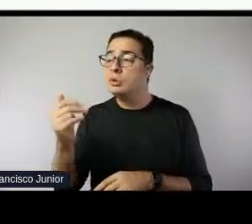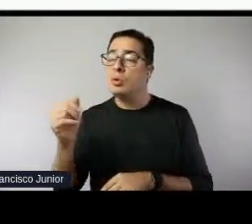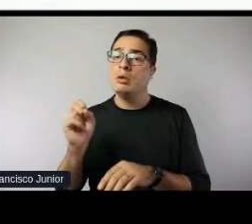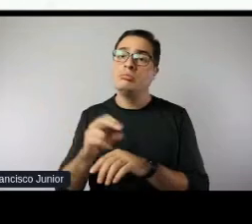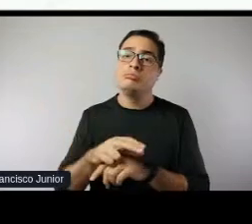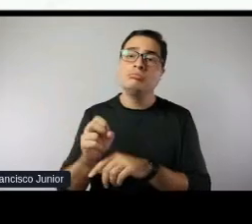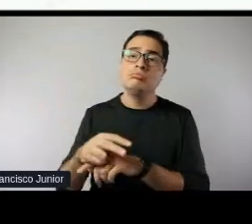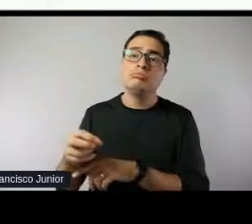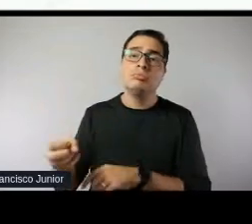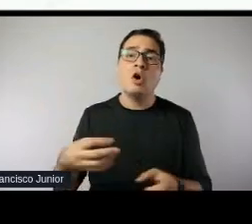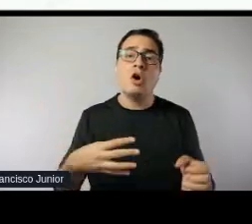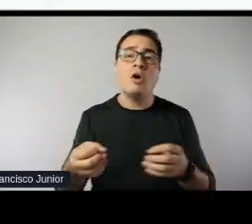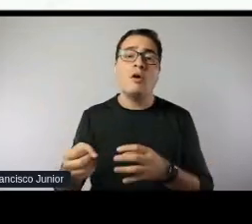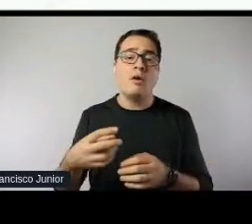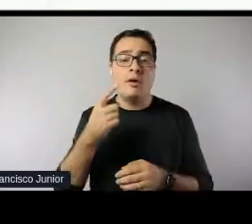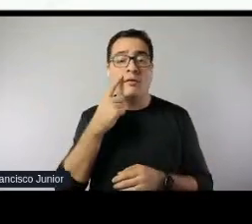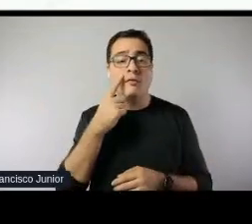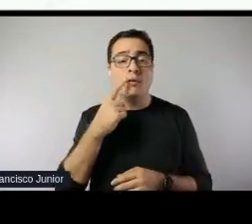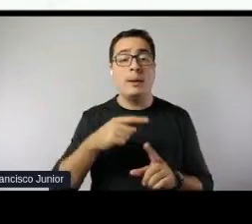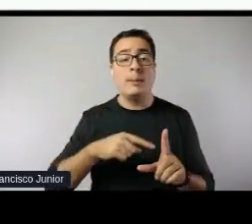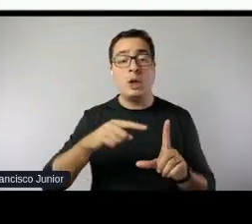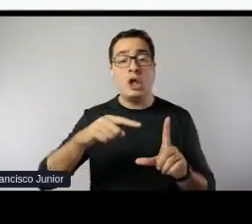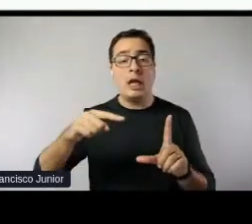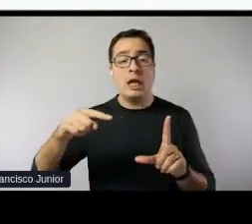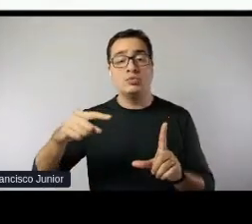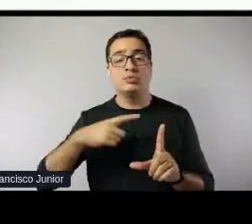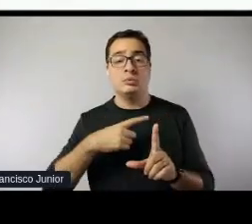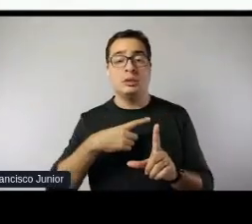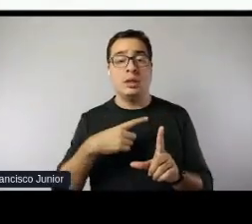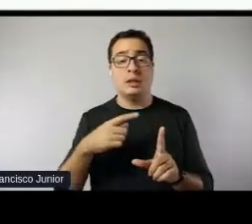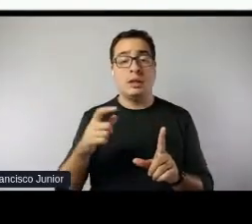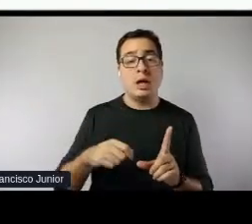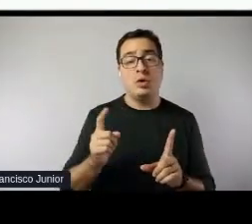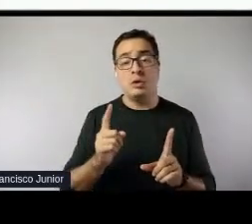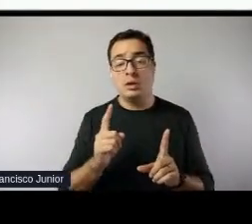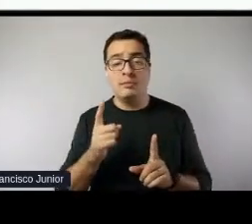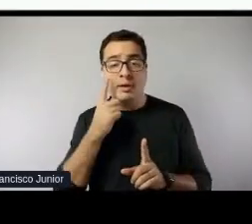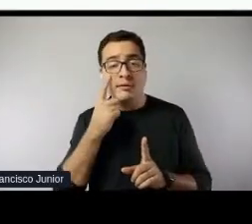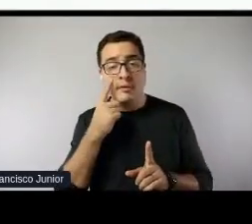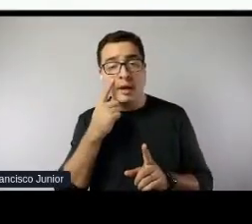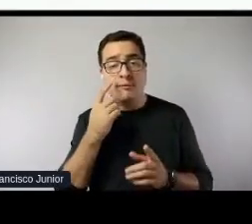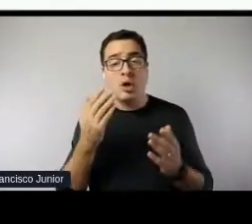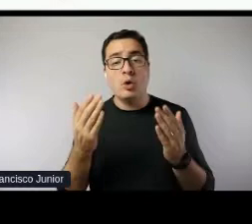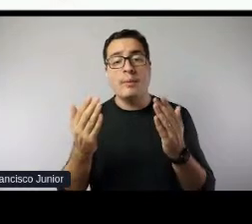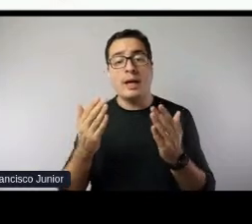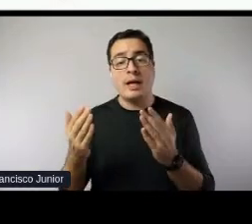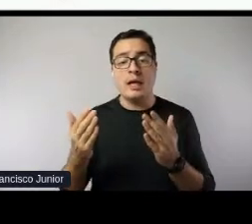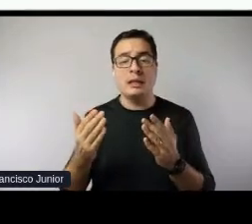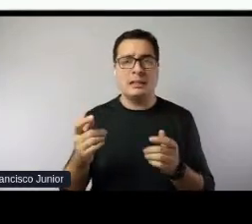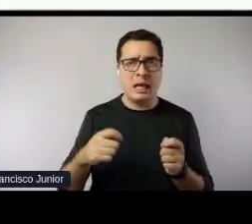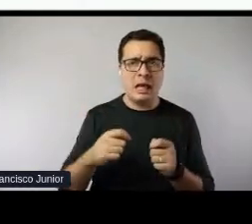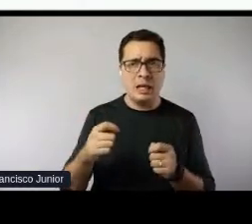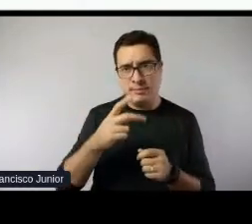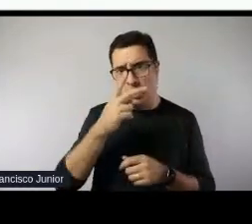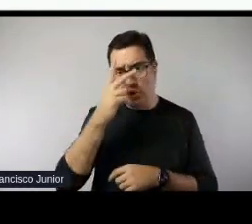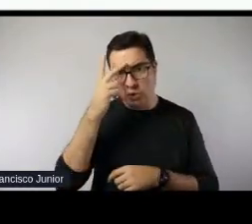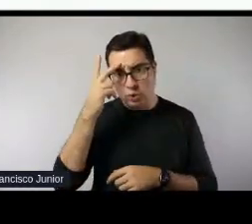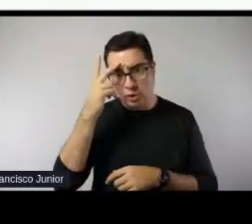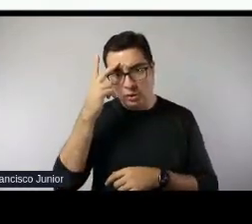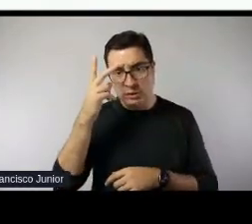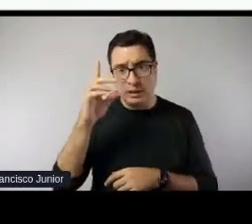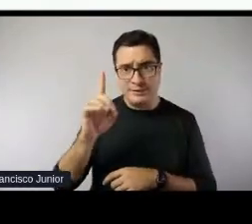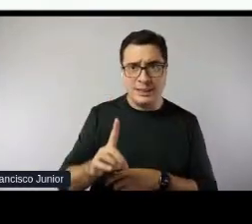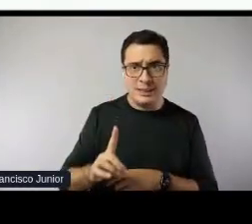aí a empresa ela vai conseguir medir o progresso dela, né? Ela vai olhar e vai poder comparar se ela tem contratado pessoas